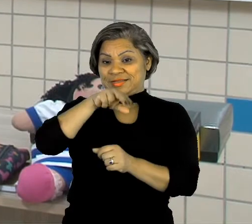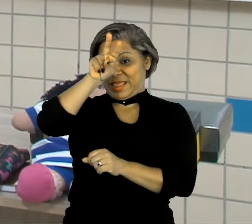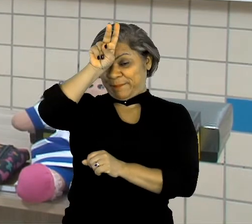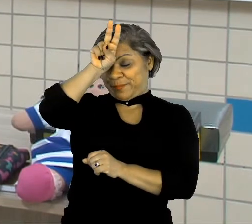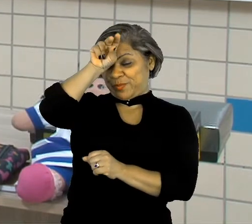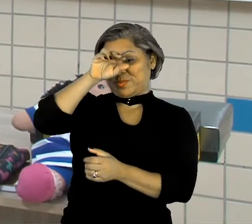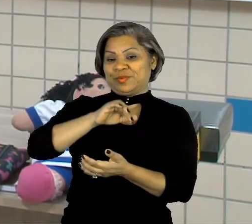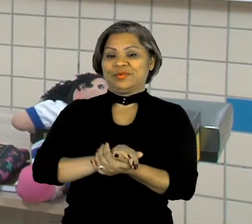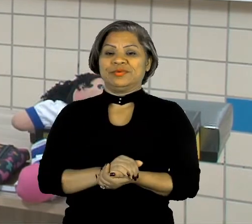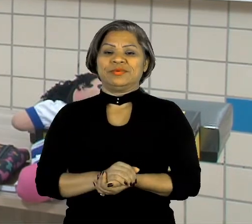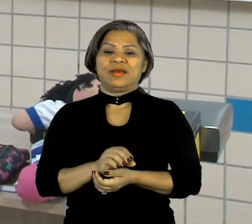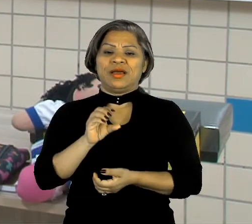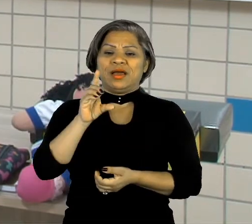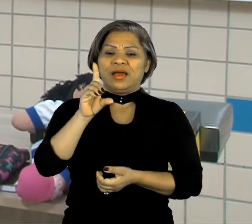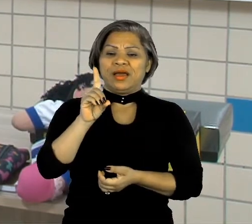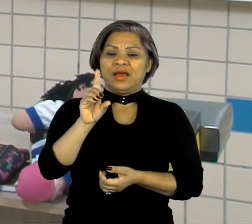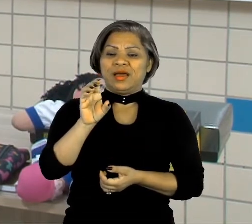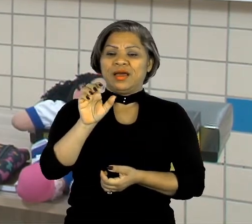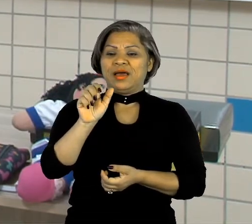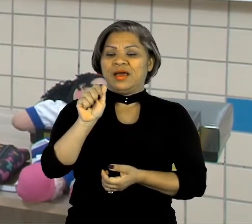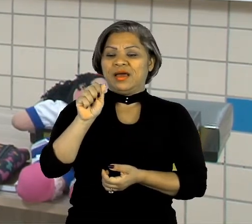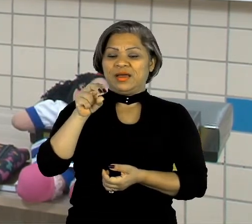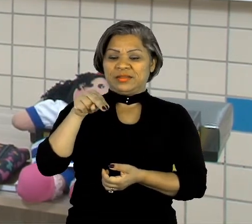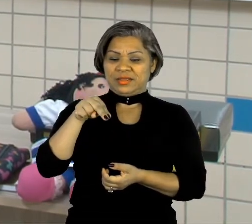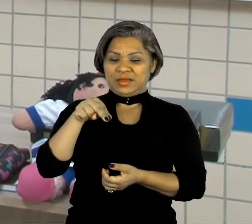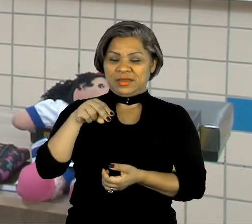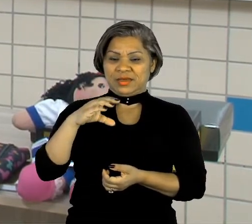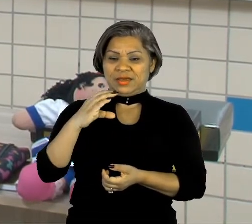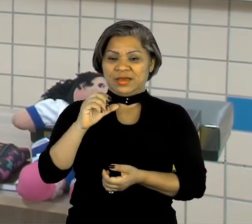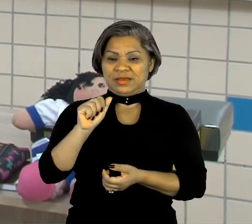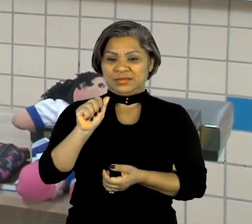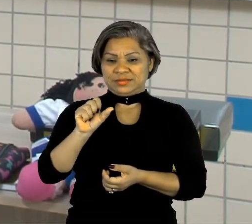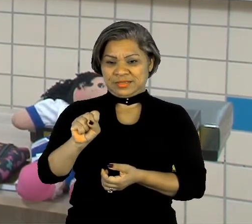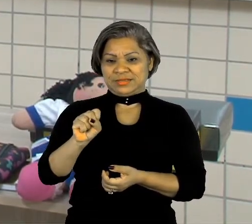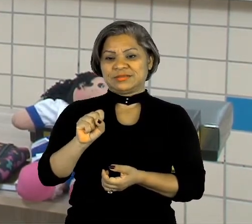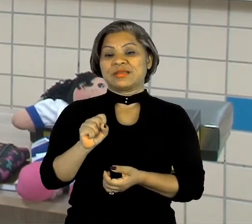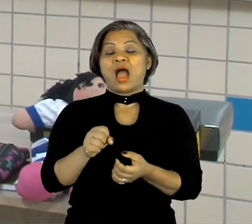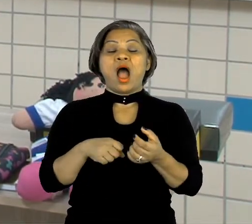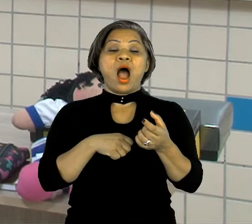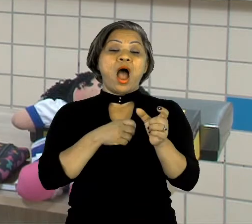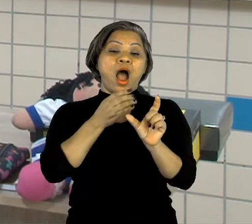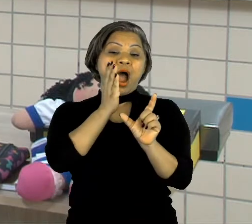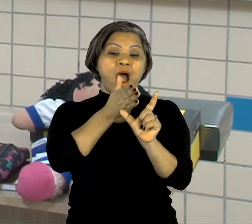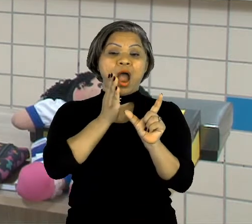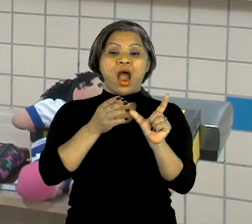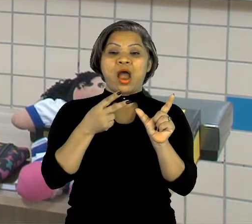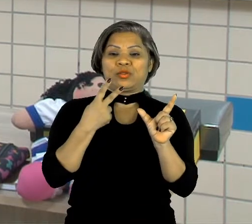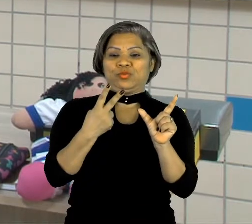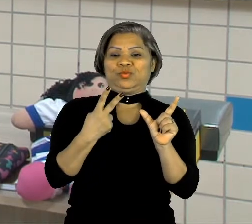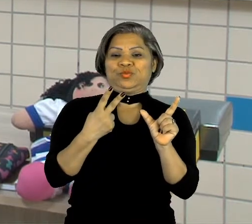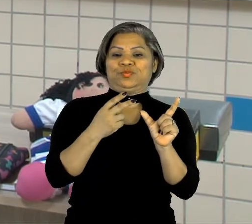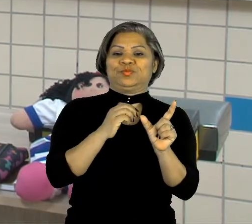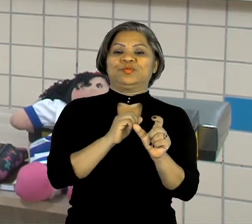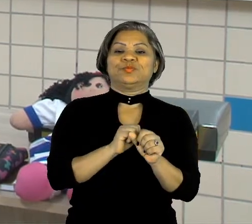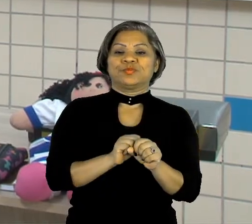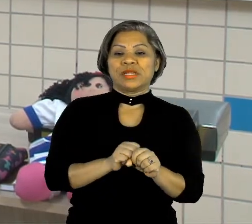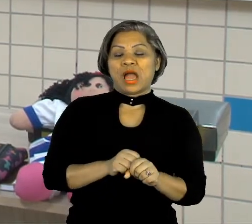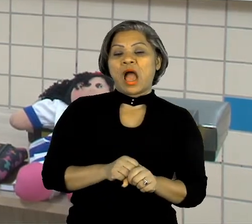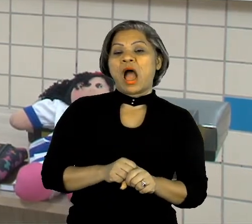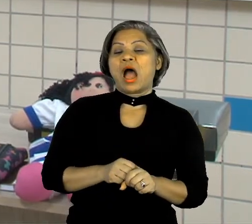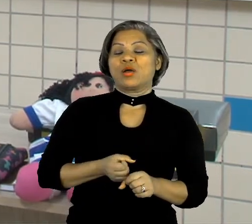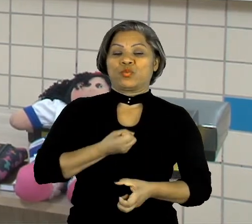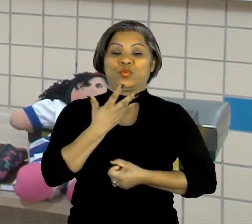Danças. Quantas? 2 sílabas. Vou pegar só mais uma, do poema As